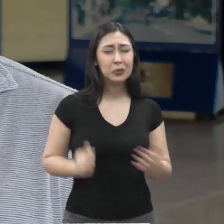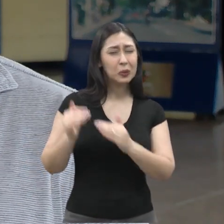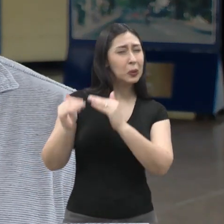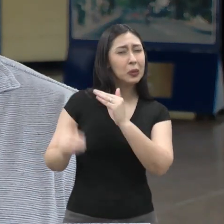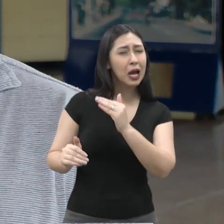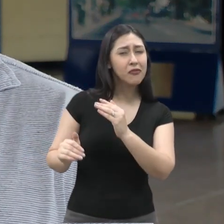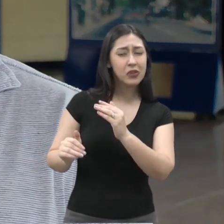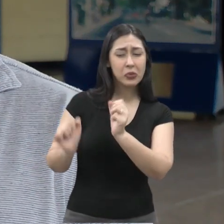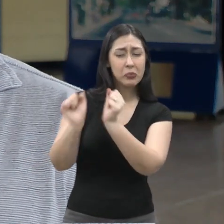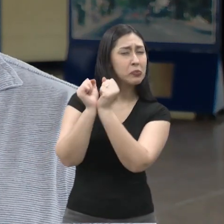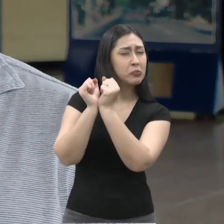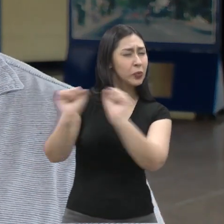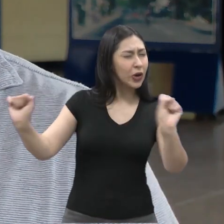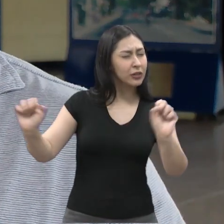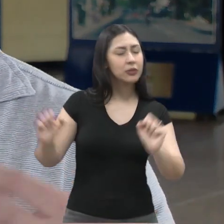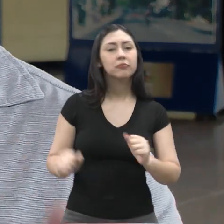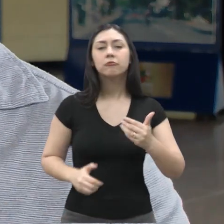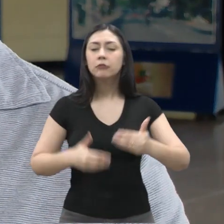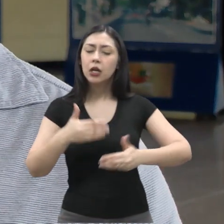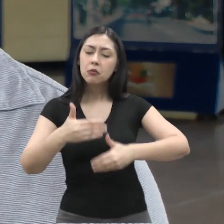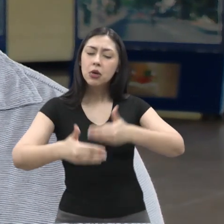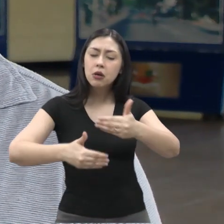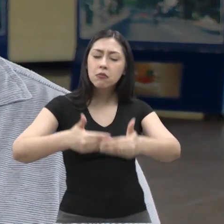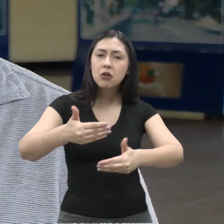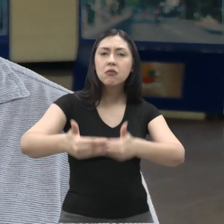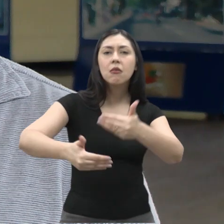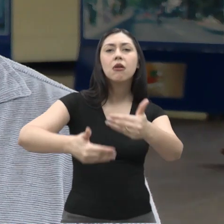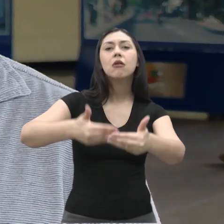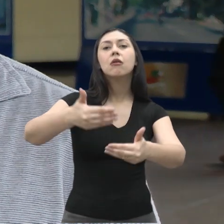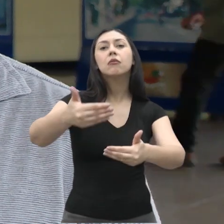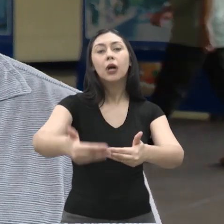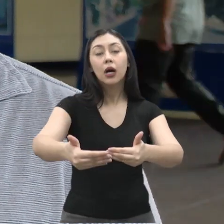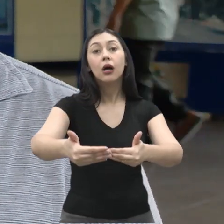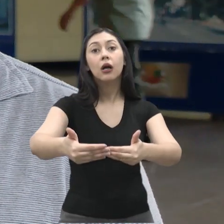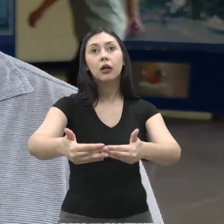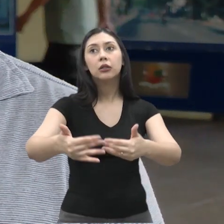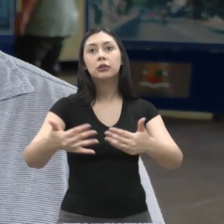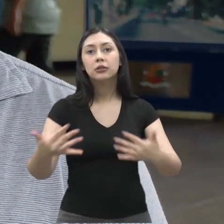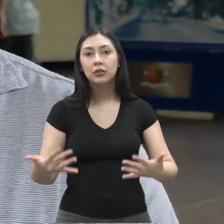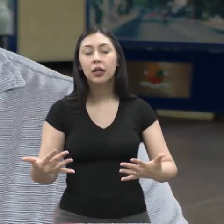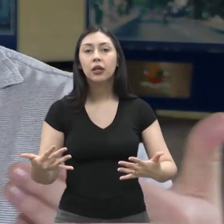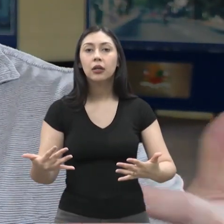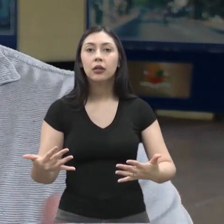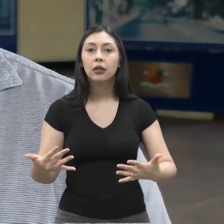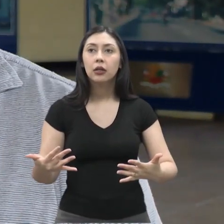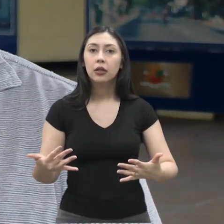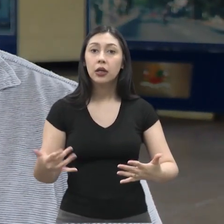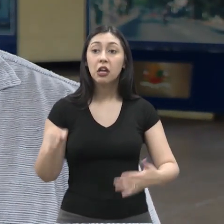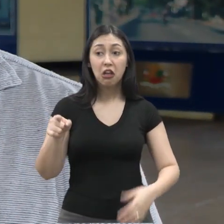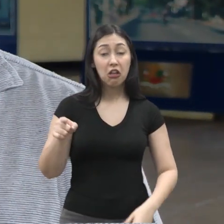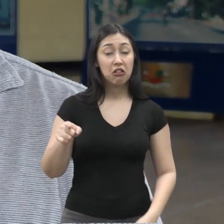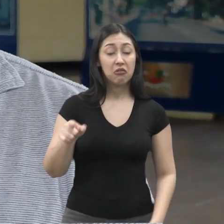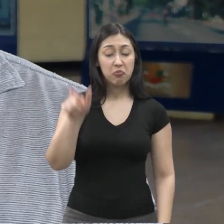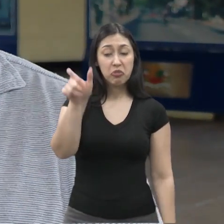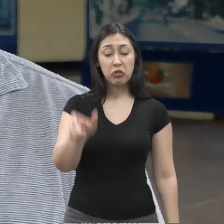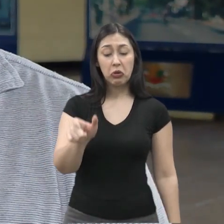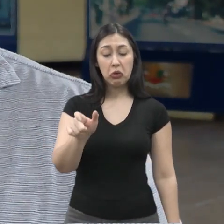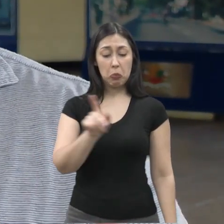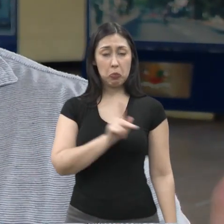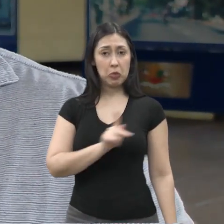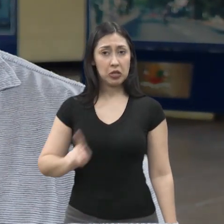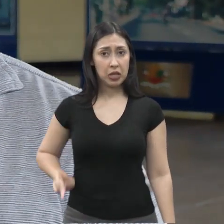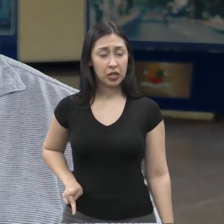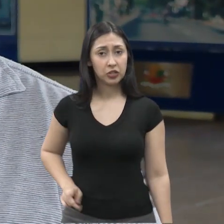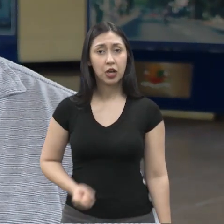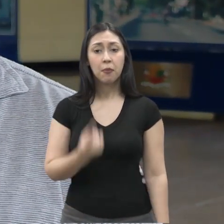escravocrata. Né? Mais tarde vai vir a ser virá a ser um presidente da